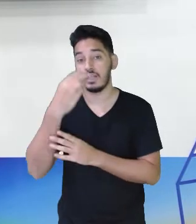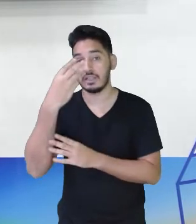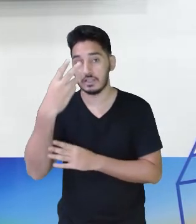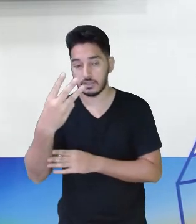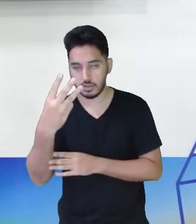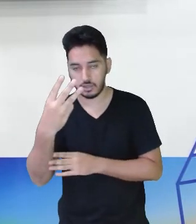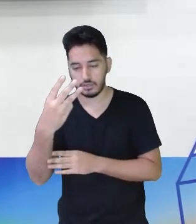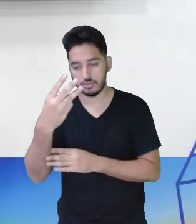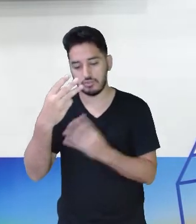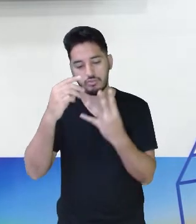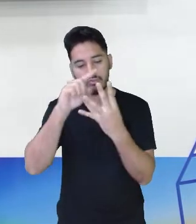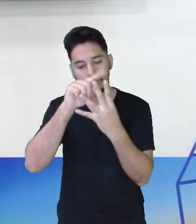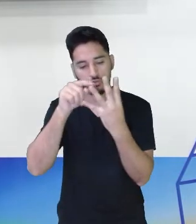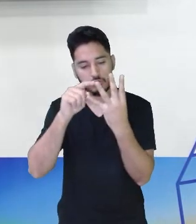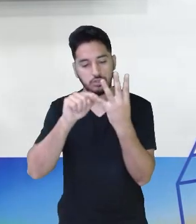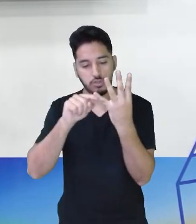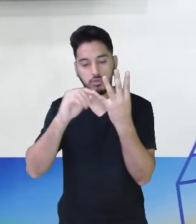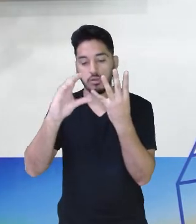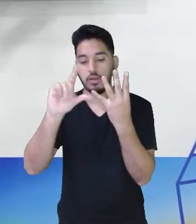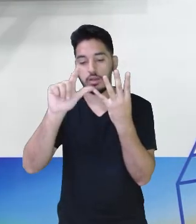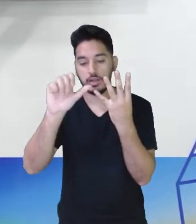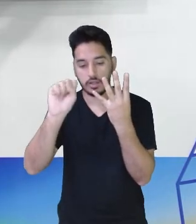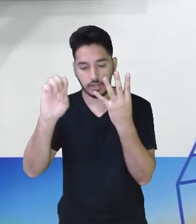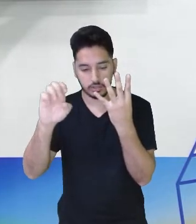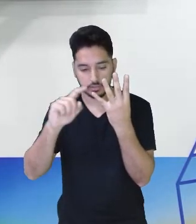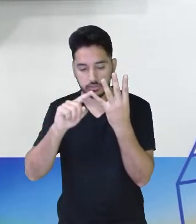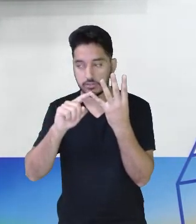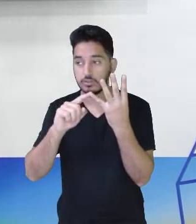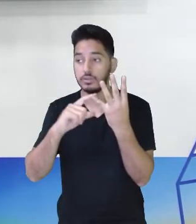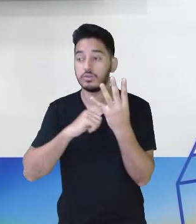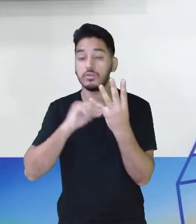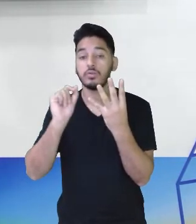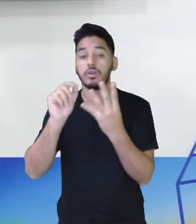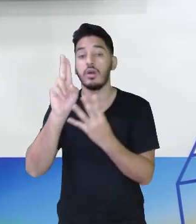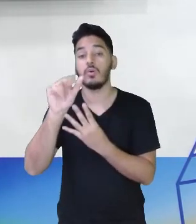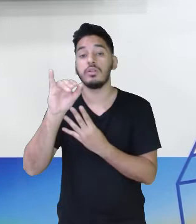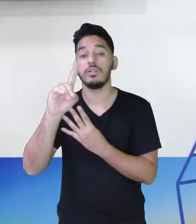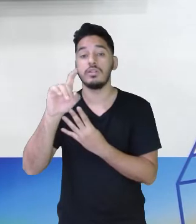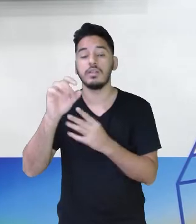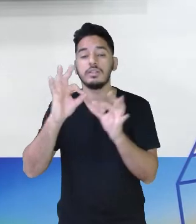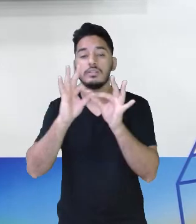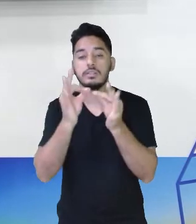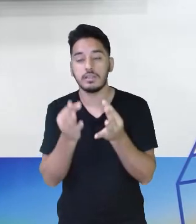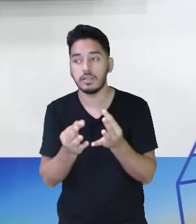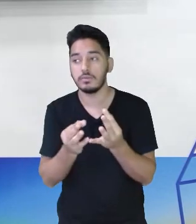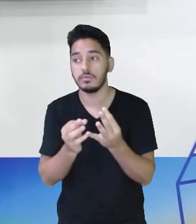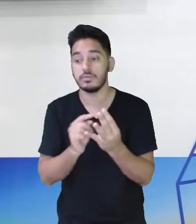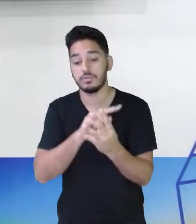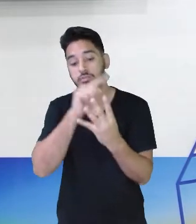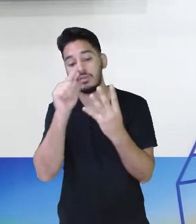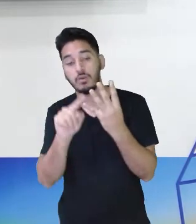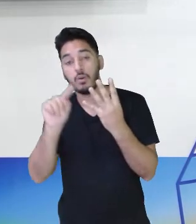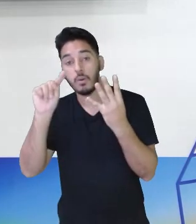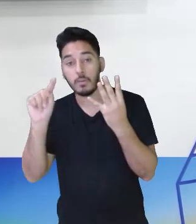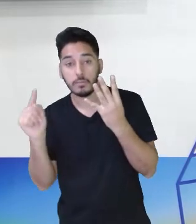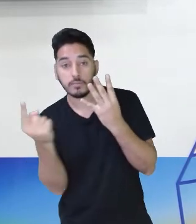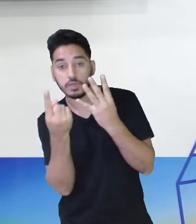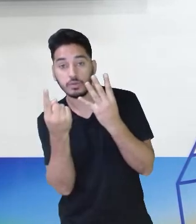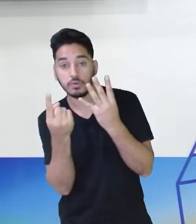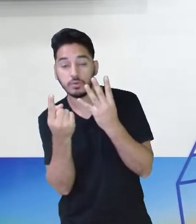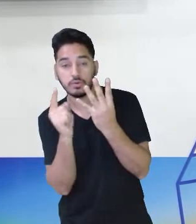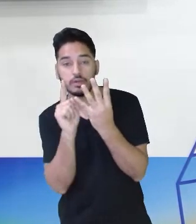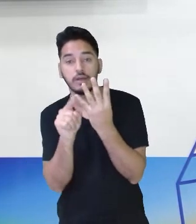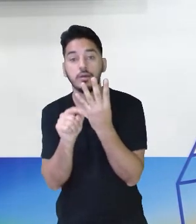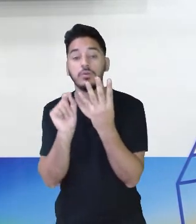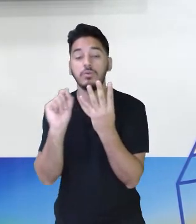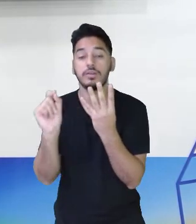eu não tenho uma classe. Então eu tenho aqui, ó, as minhas unidades simples e esse 1000 ele entra para